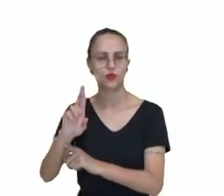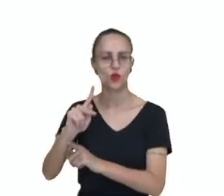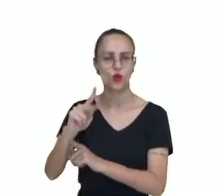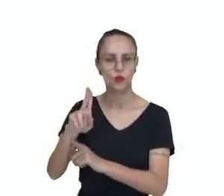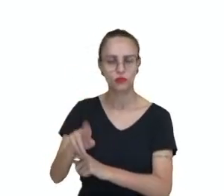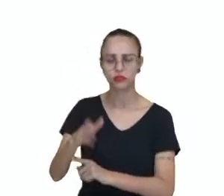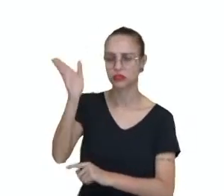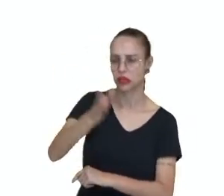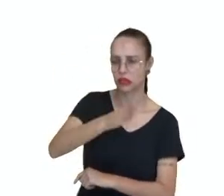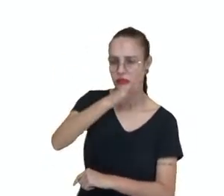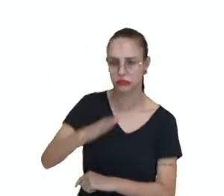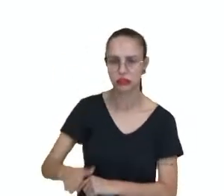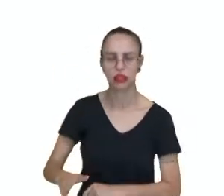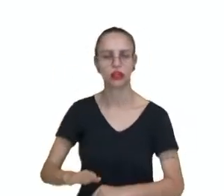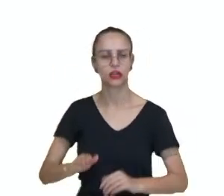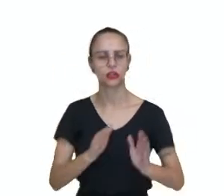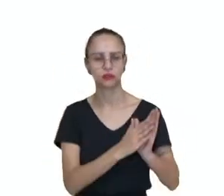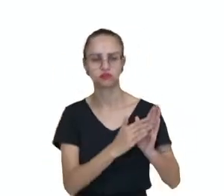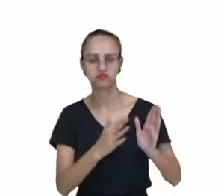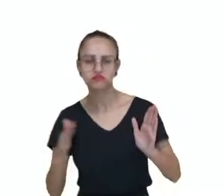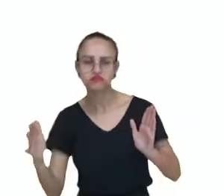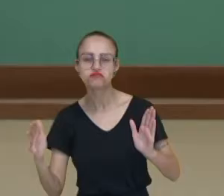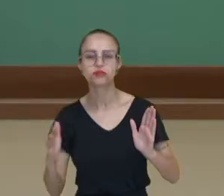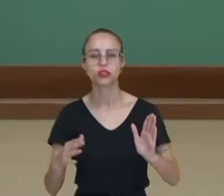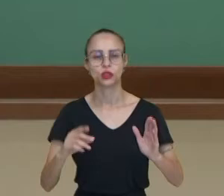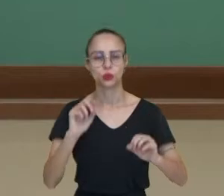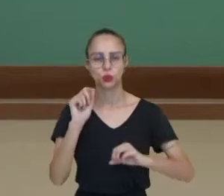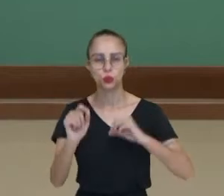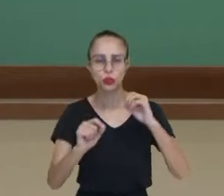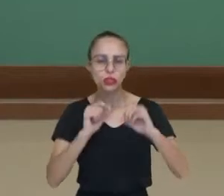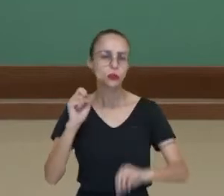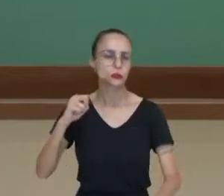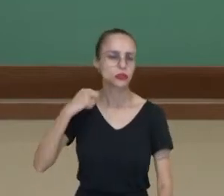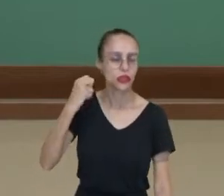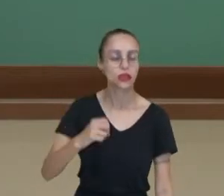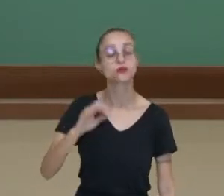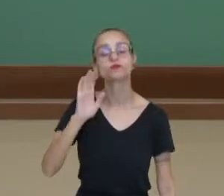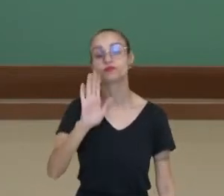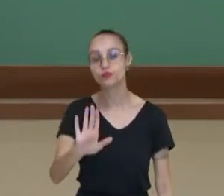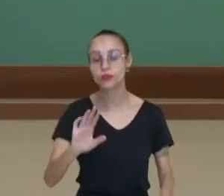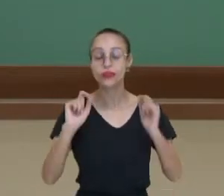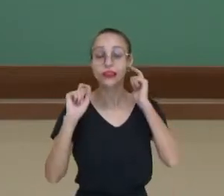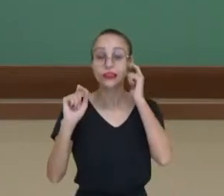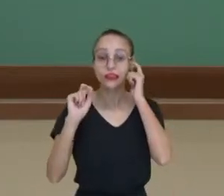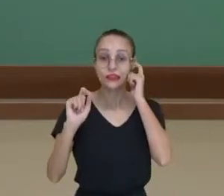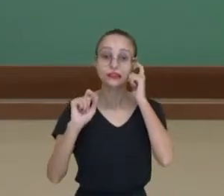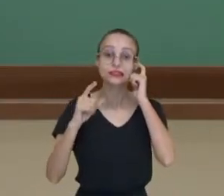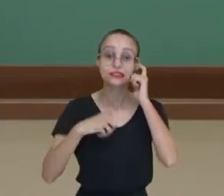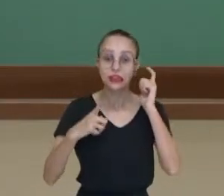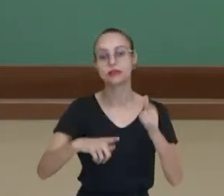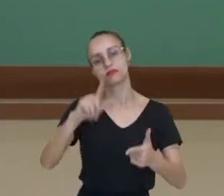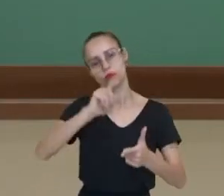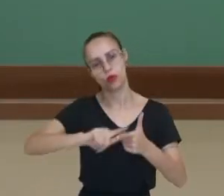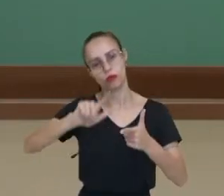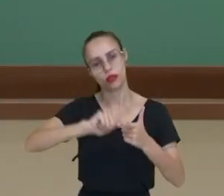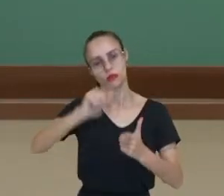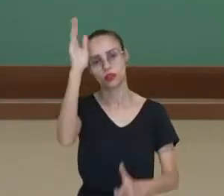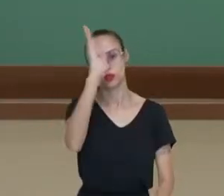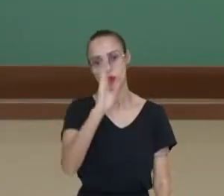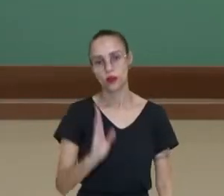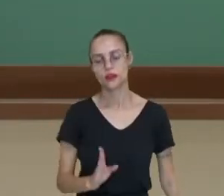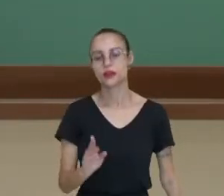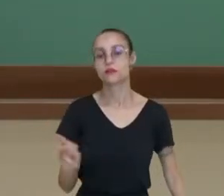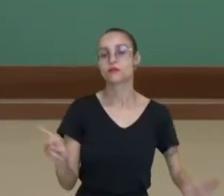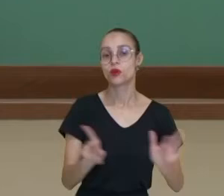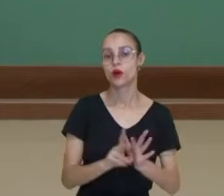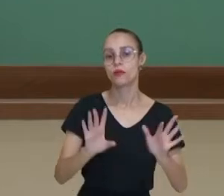mandatos, liquidada a vitaliciedade do Senado. Ou seja, nós temos problemas aí no Brasil de